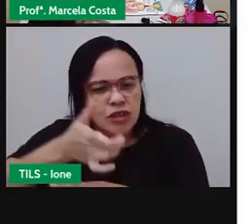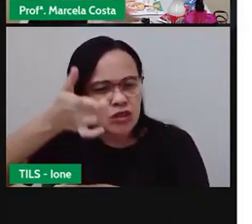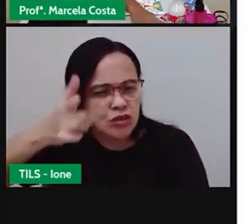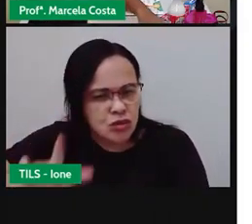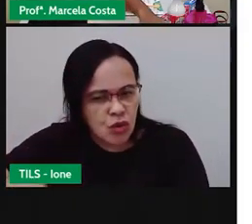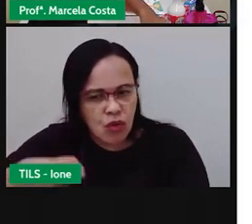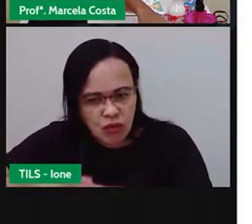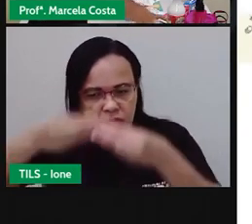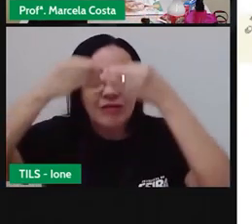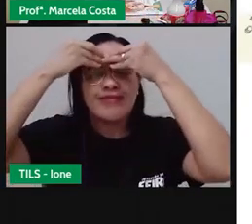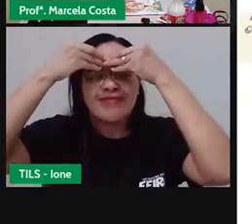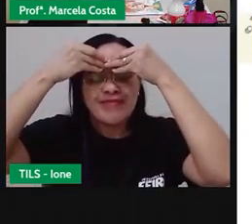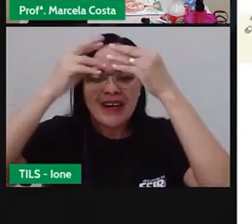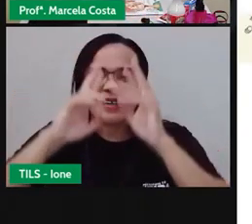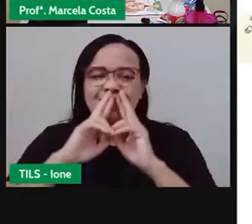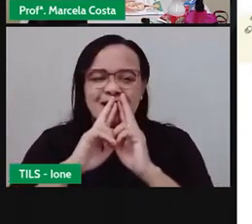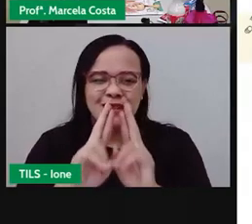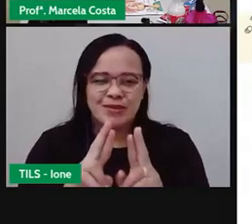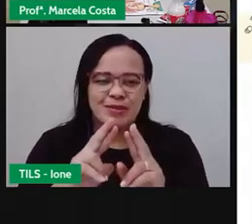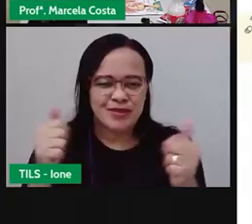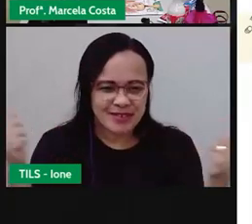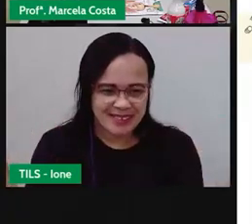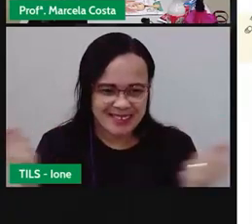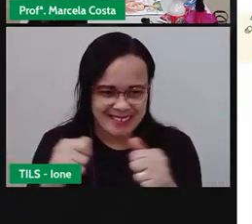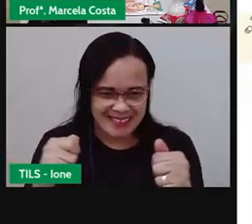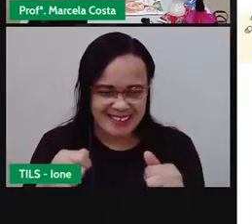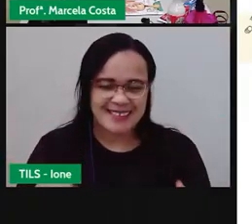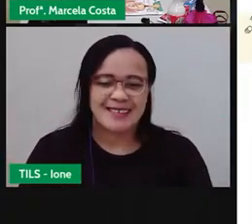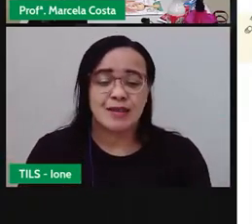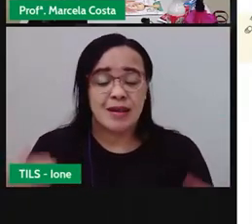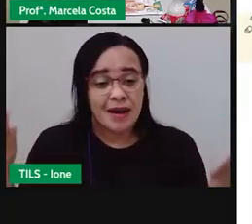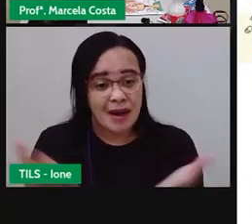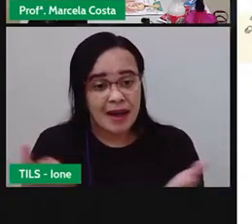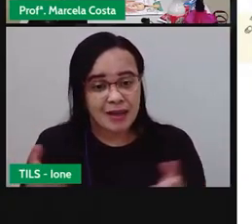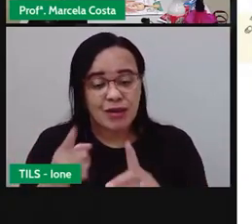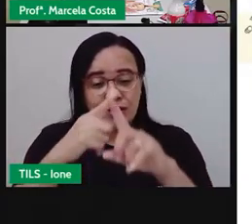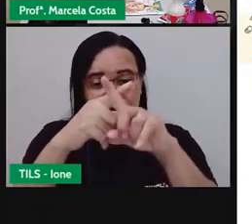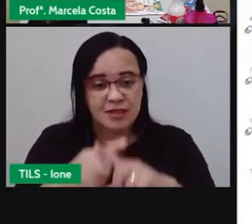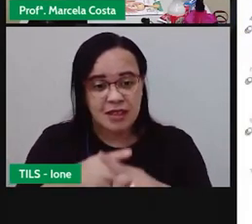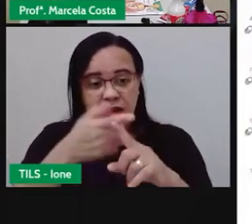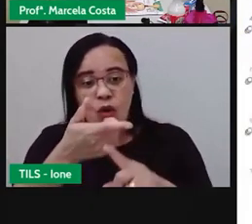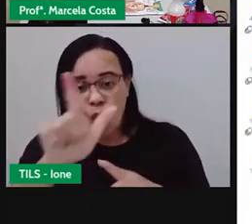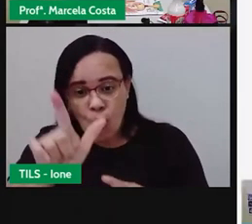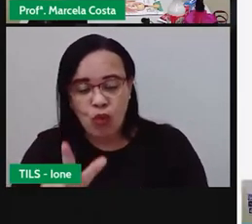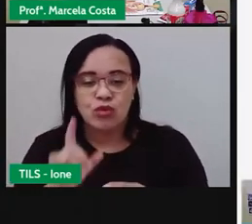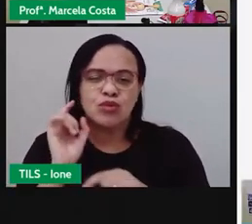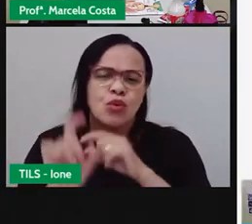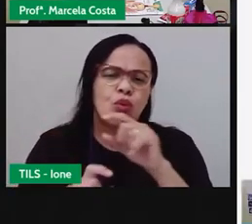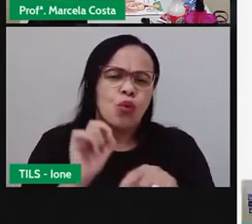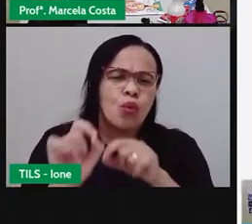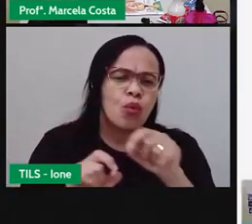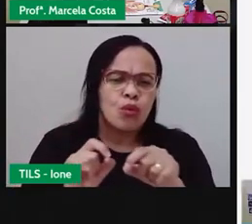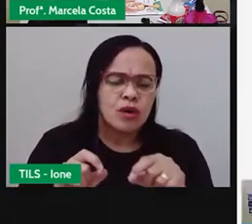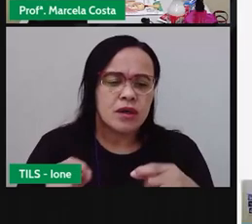Agora, crianças, eu tenho um desafio para vocês. A gente já viu que